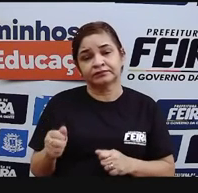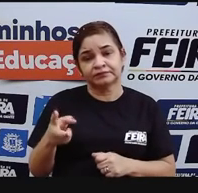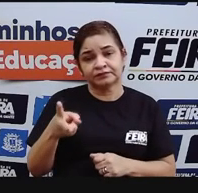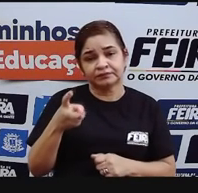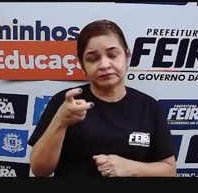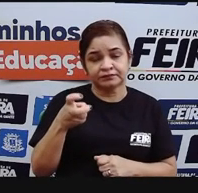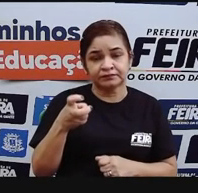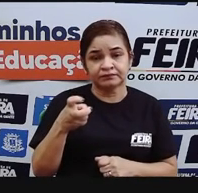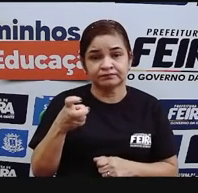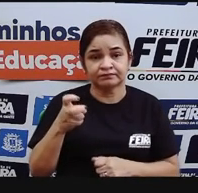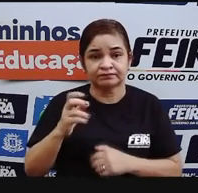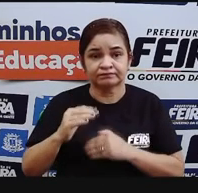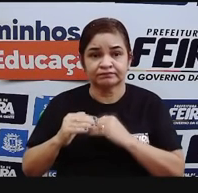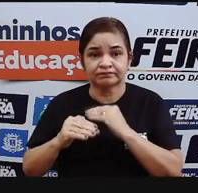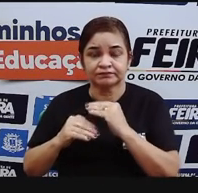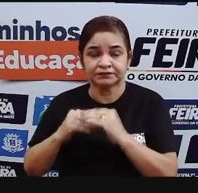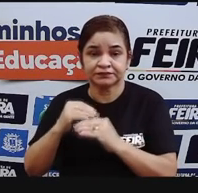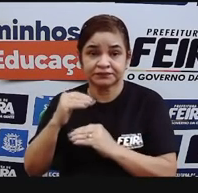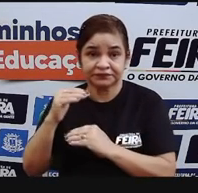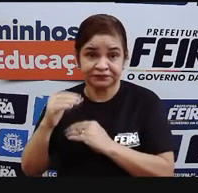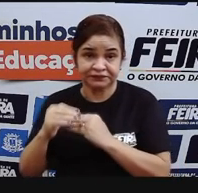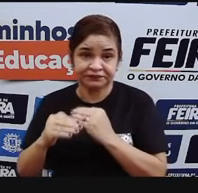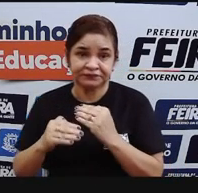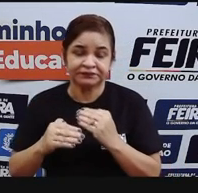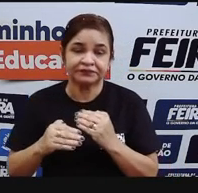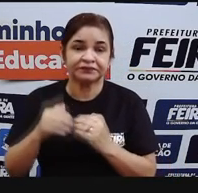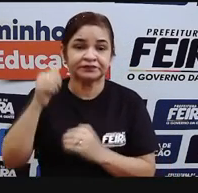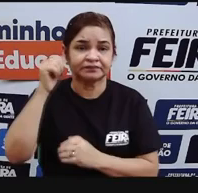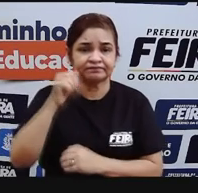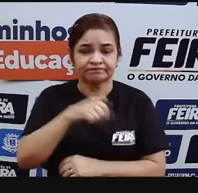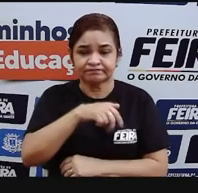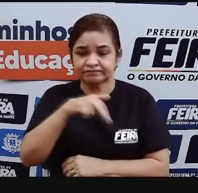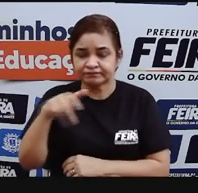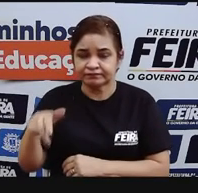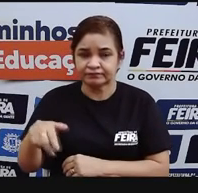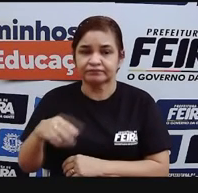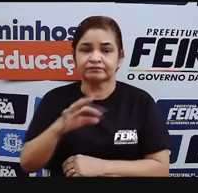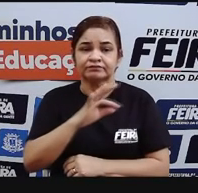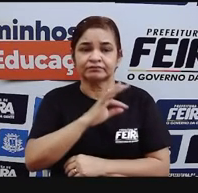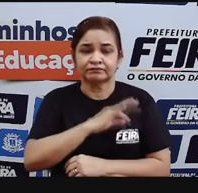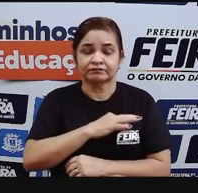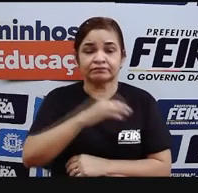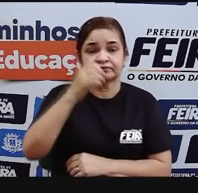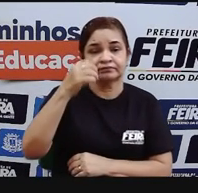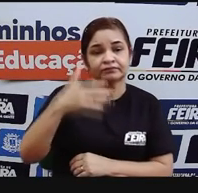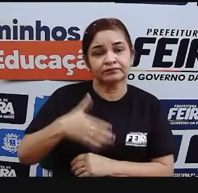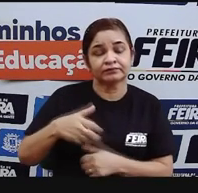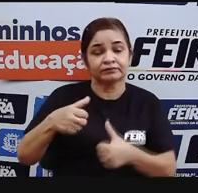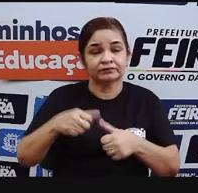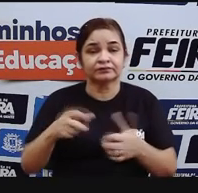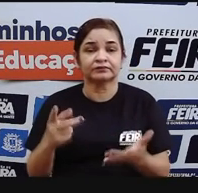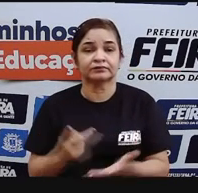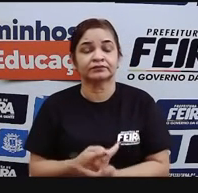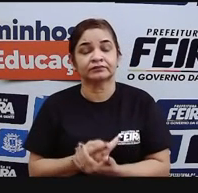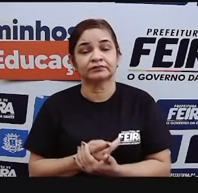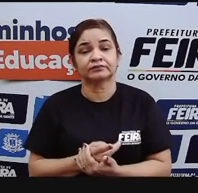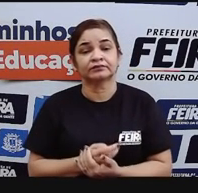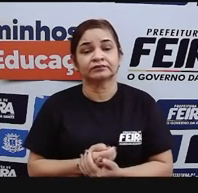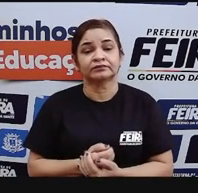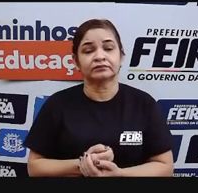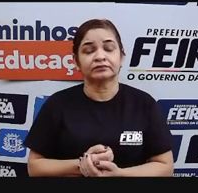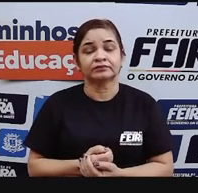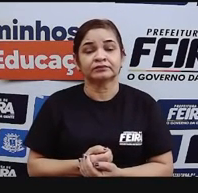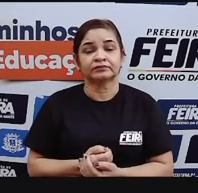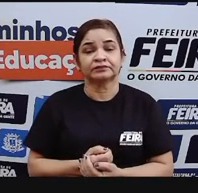aí, ó, que houve um aumento das denúncias das mulheres que sofreram com essas agressões.